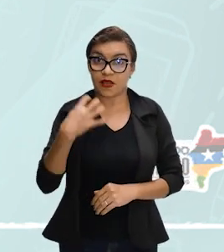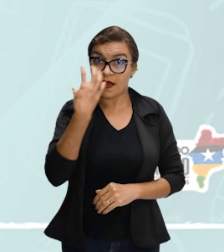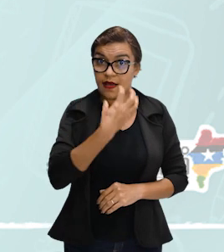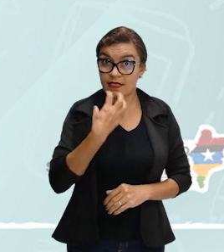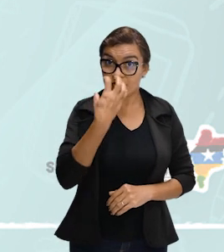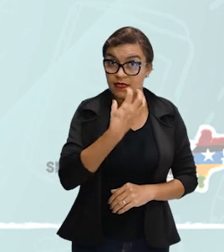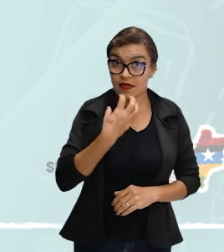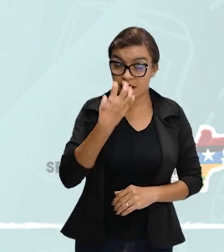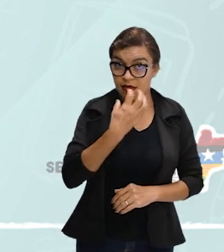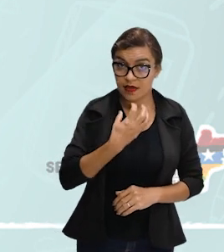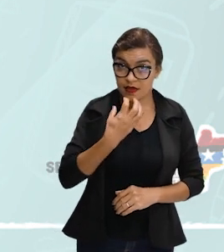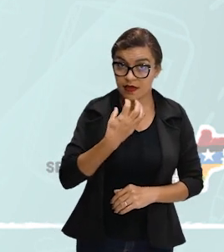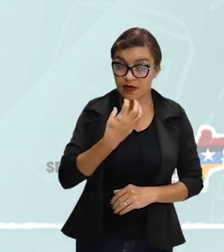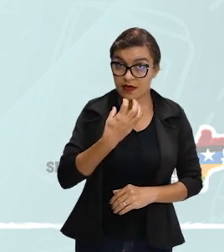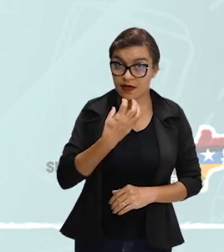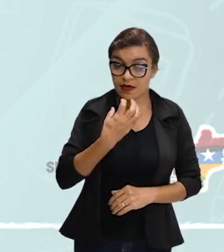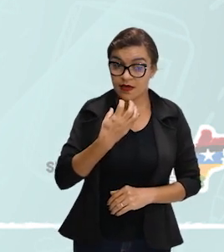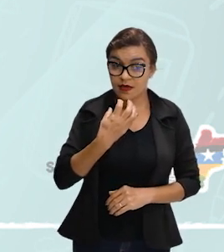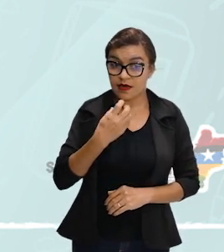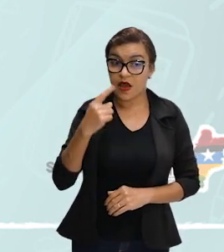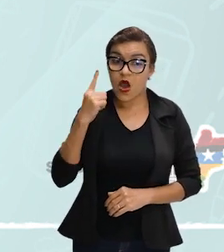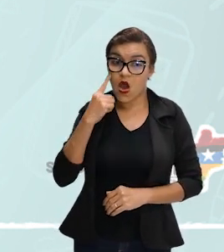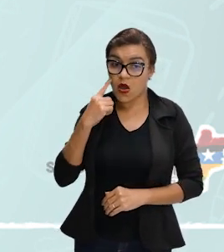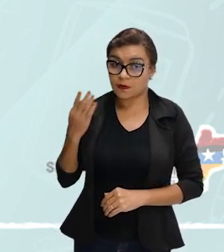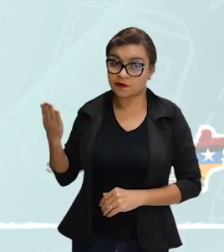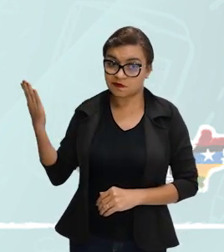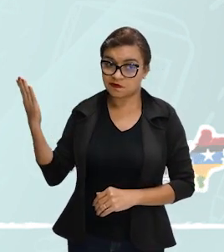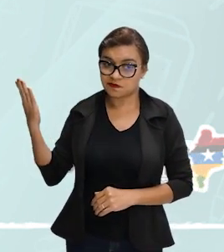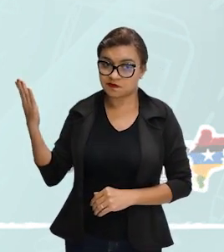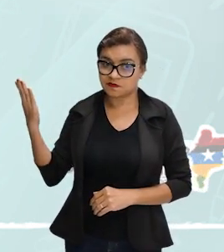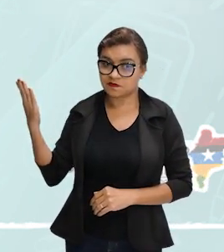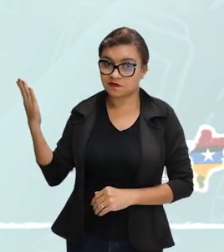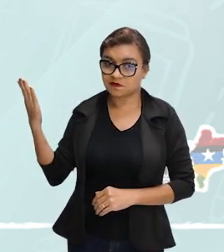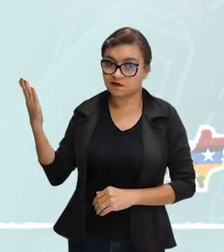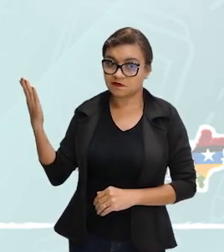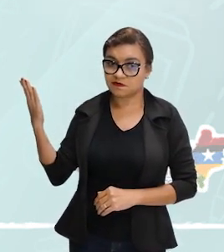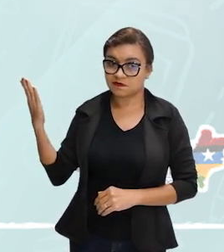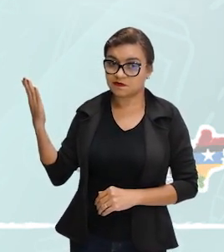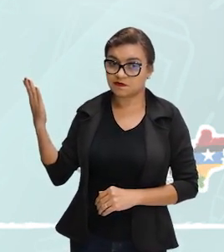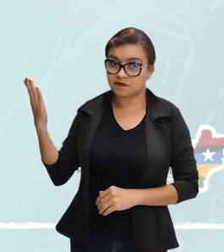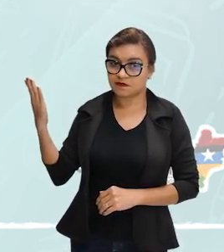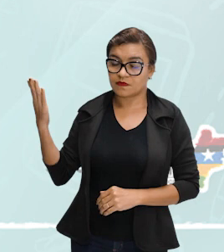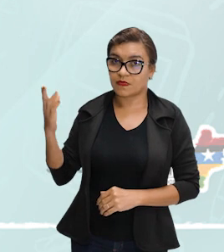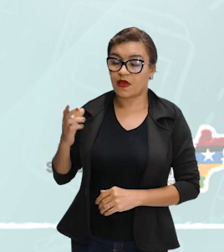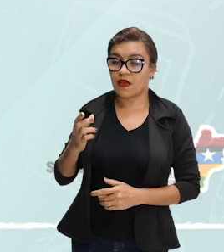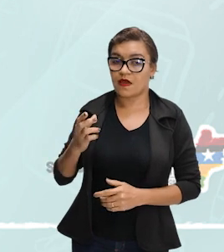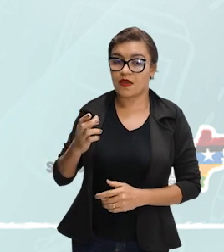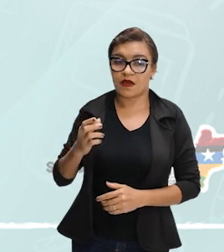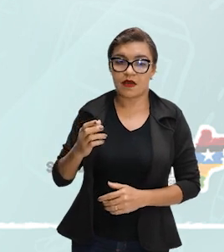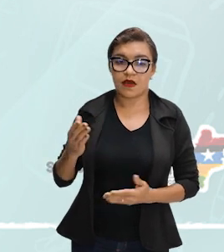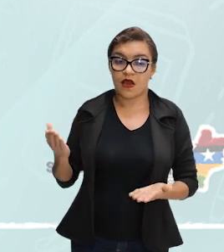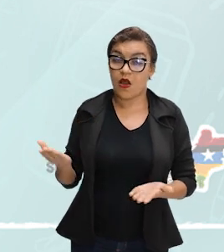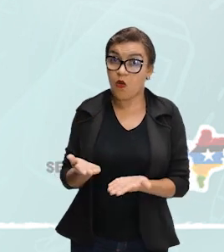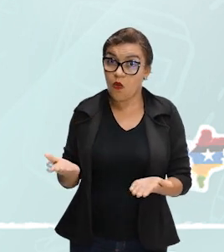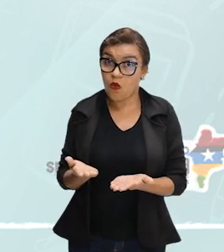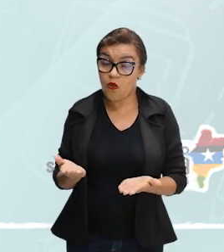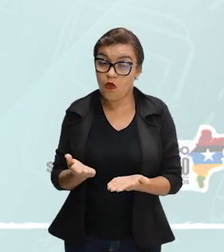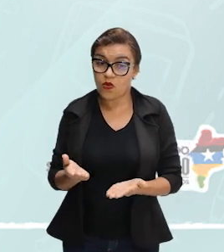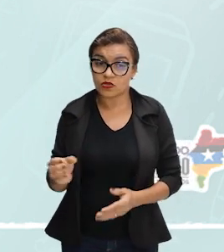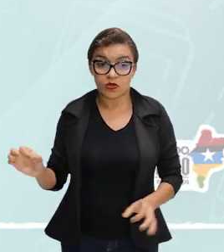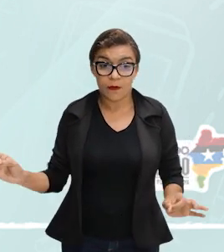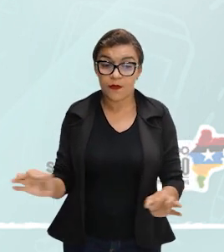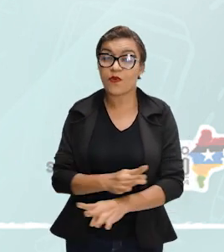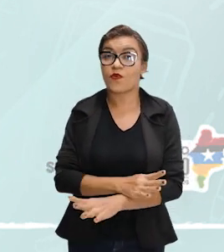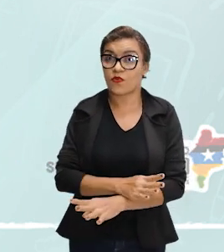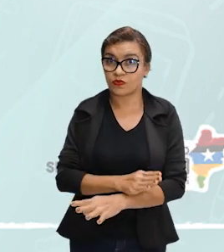Cantar, cantado, particípio regular. A ser hecho, particípio